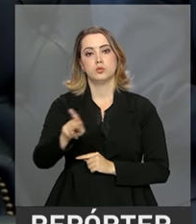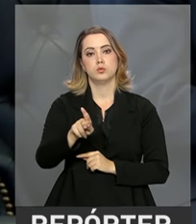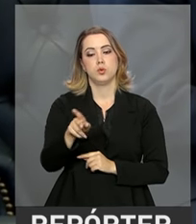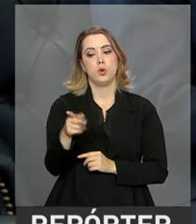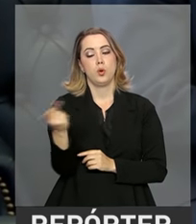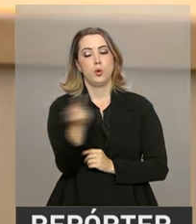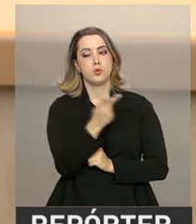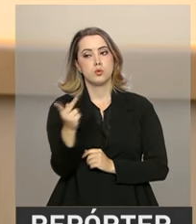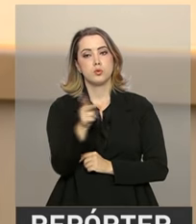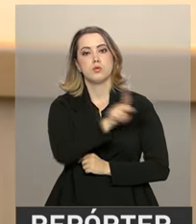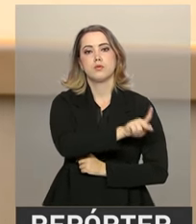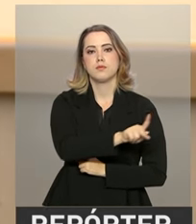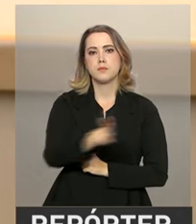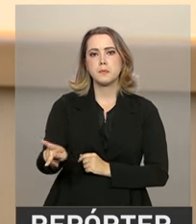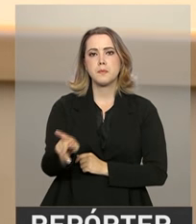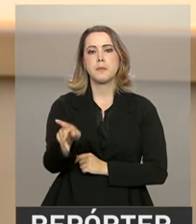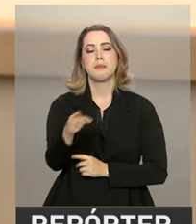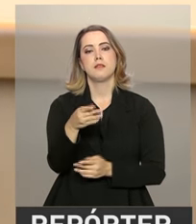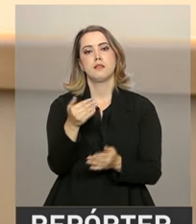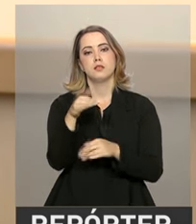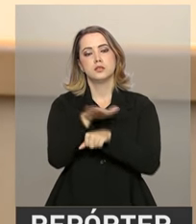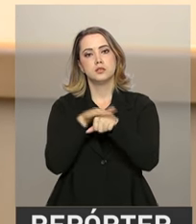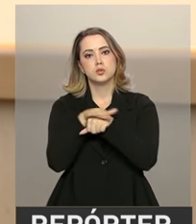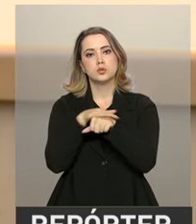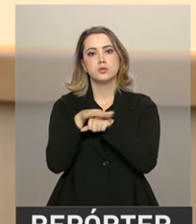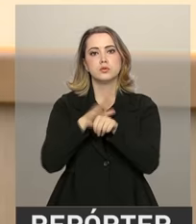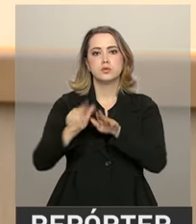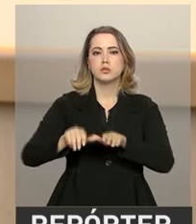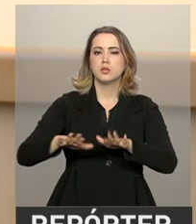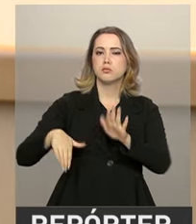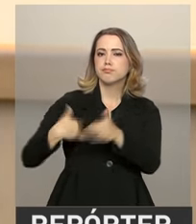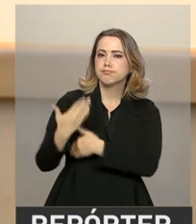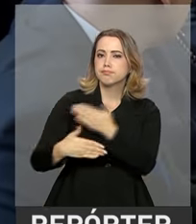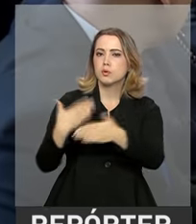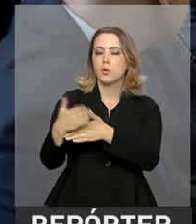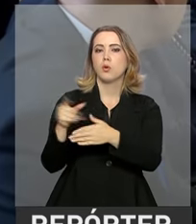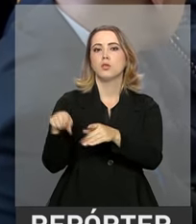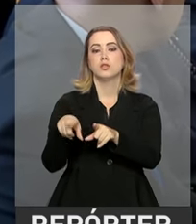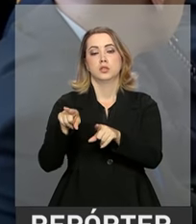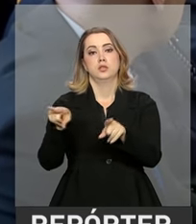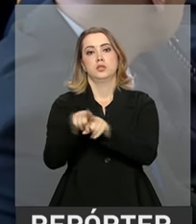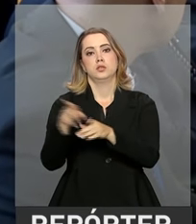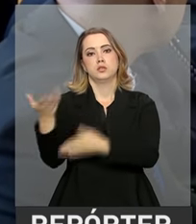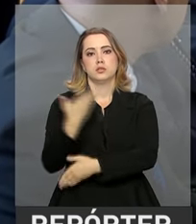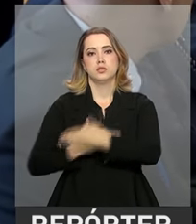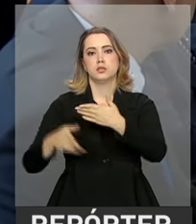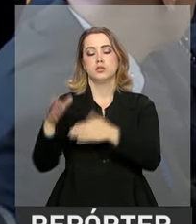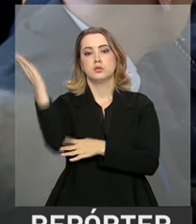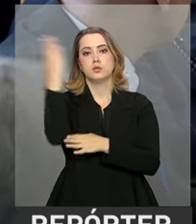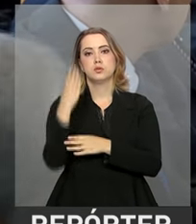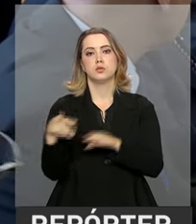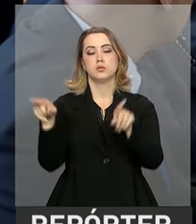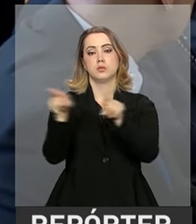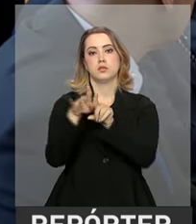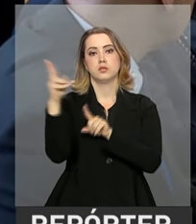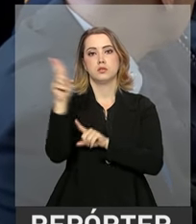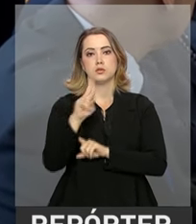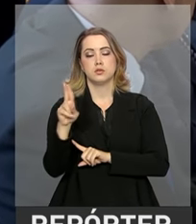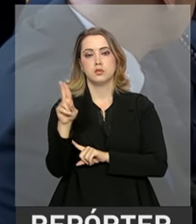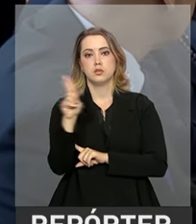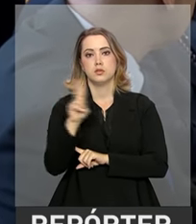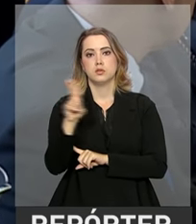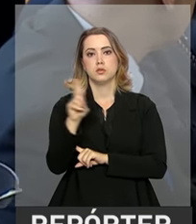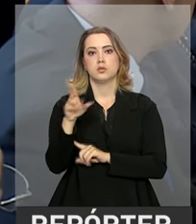os presidentes conversaram sobre a importância da intensificação das relações entre Brasil e Uruguai e na integração